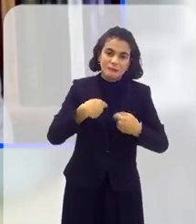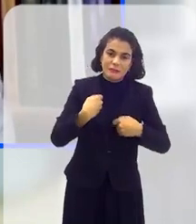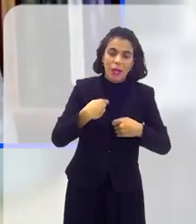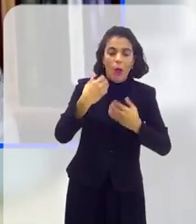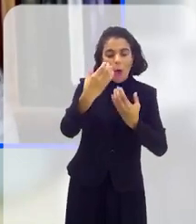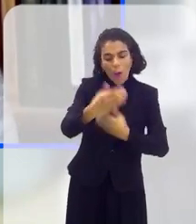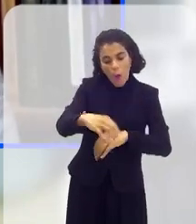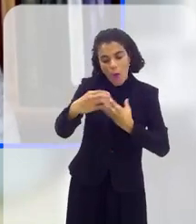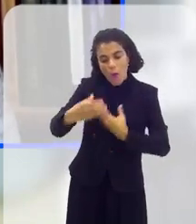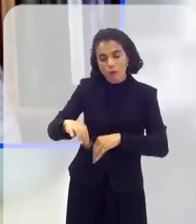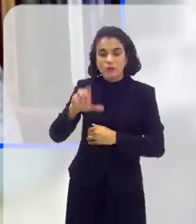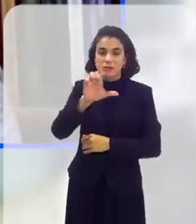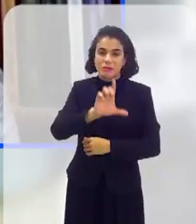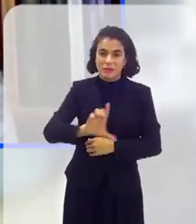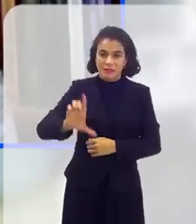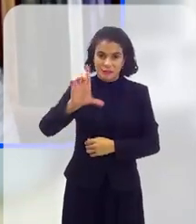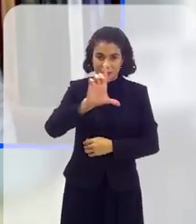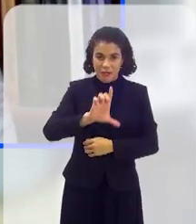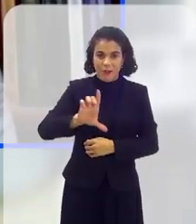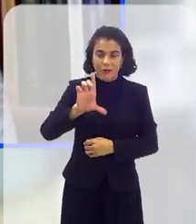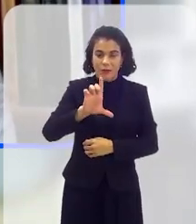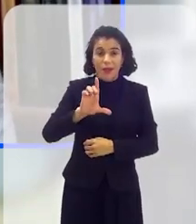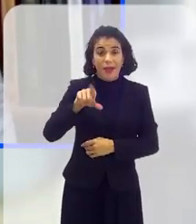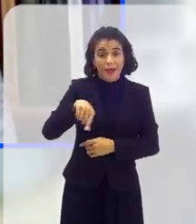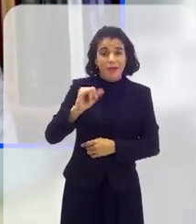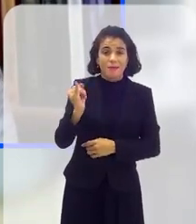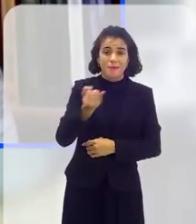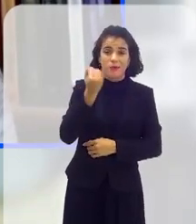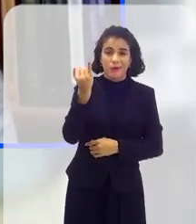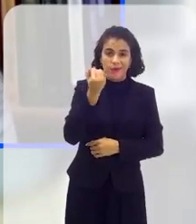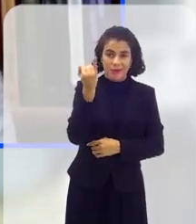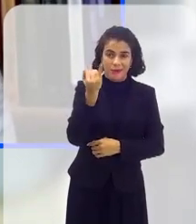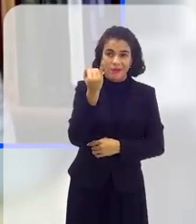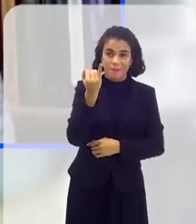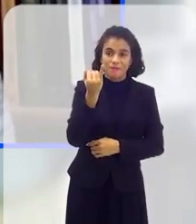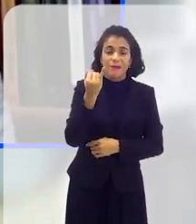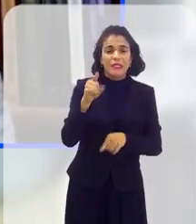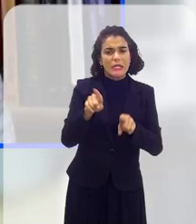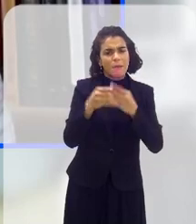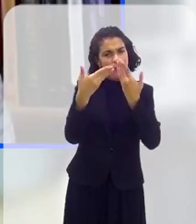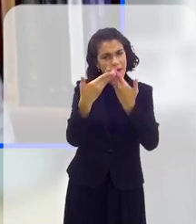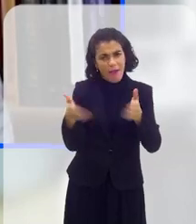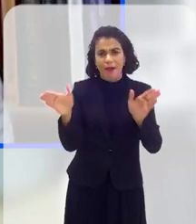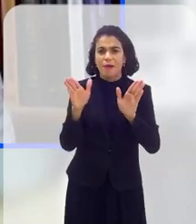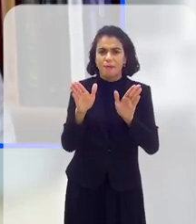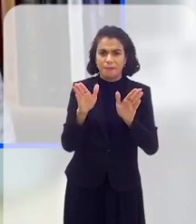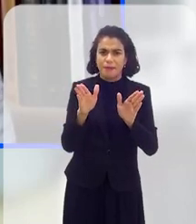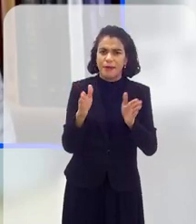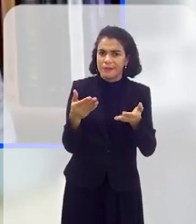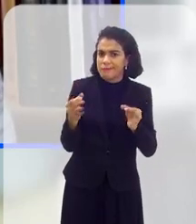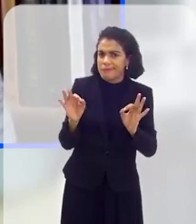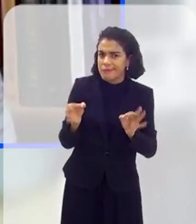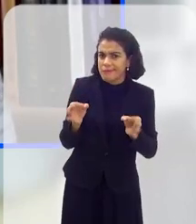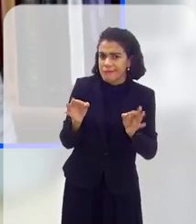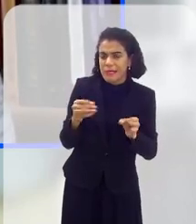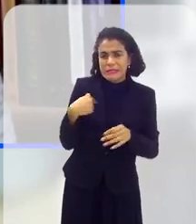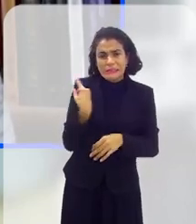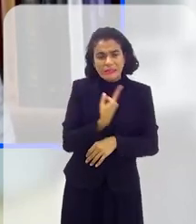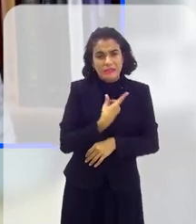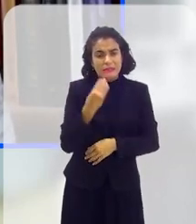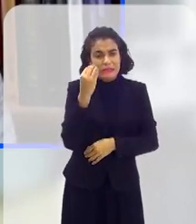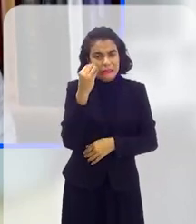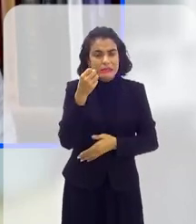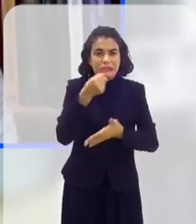gente deveria ter mais, que são os concursos de literatura. Eu acho que isso era importante que a gente tivesse, e abertos lá